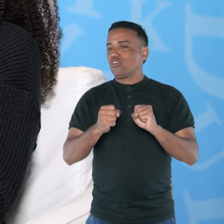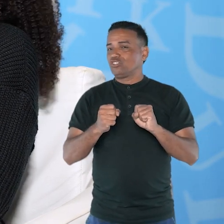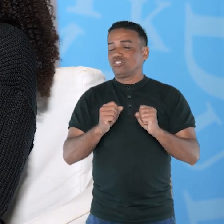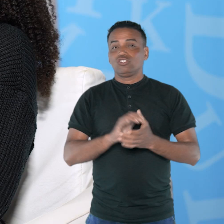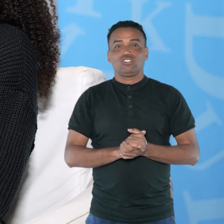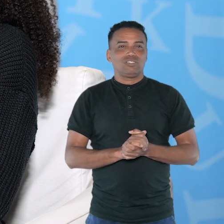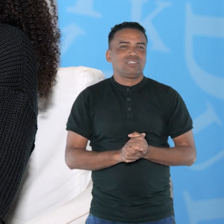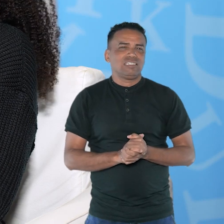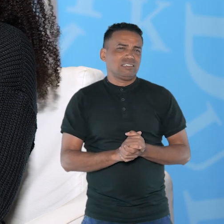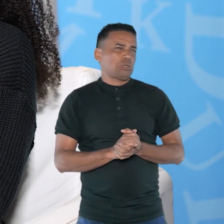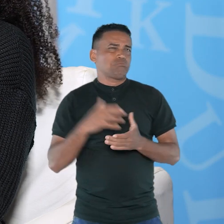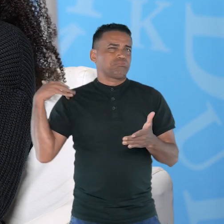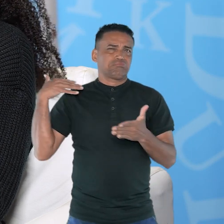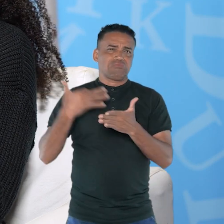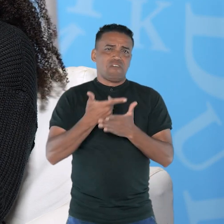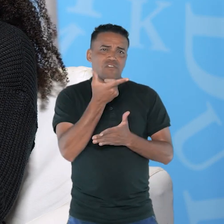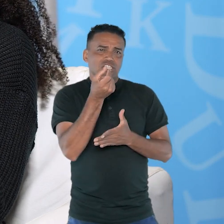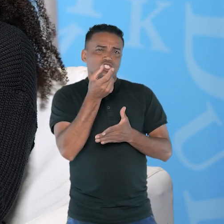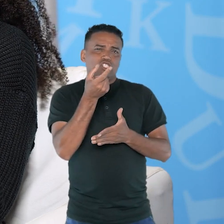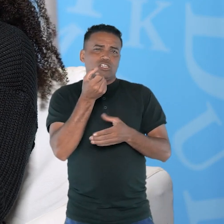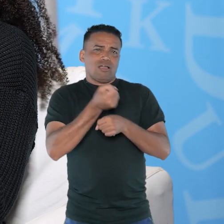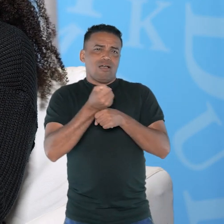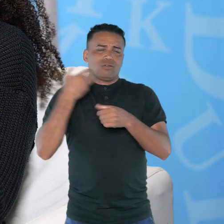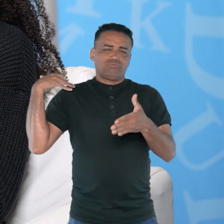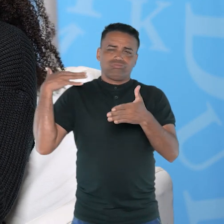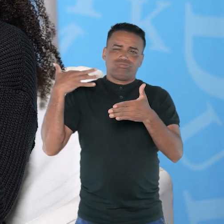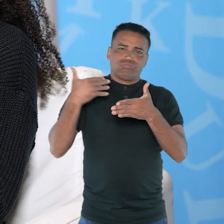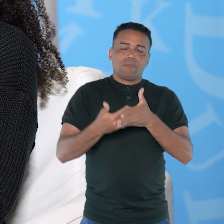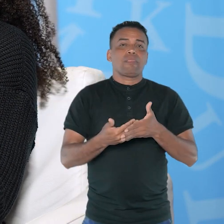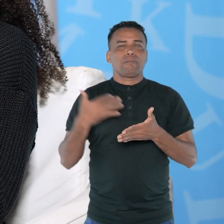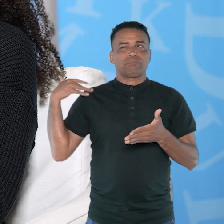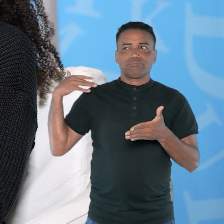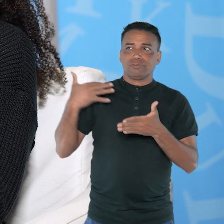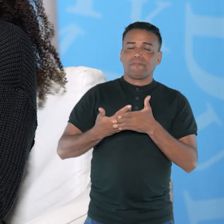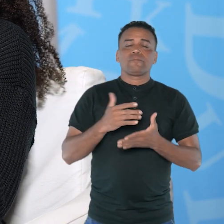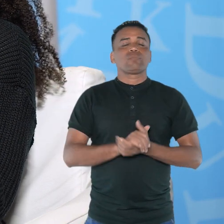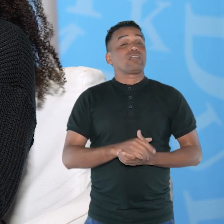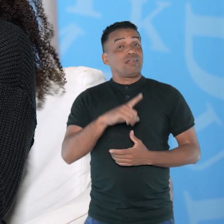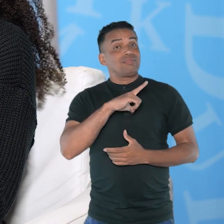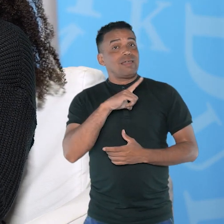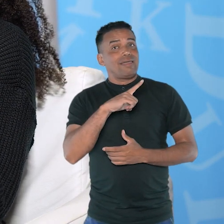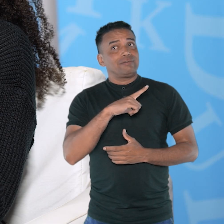que é dos últimos 20 anos, de você ter um